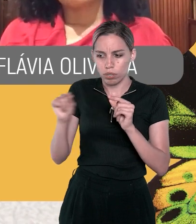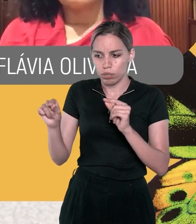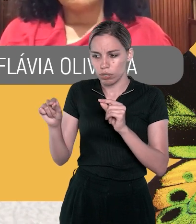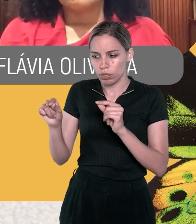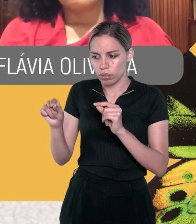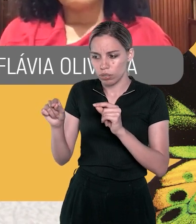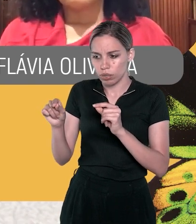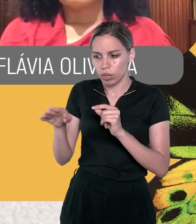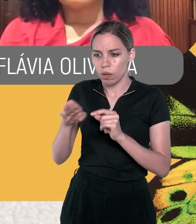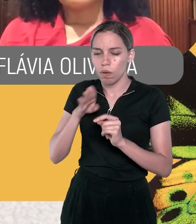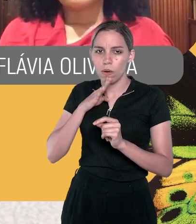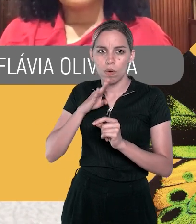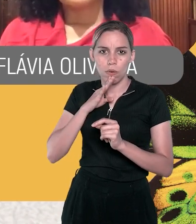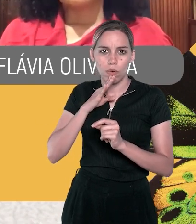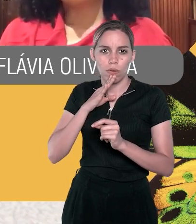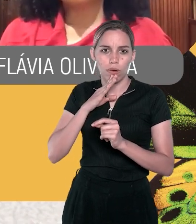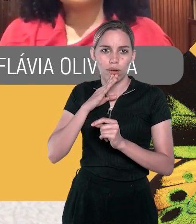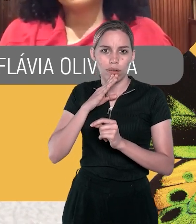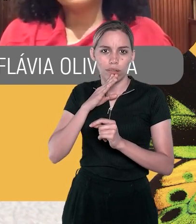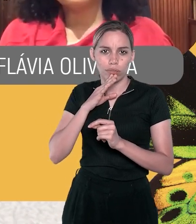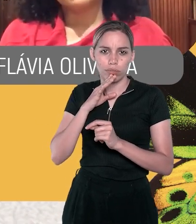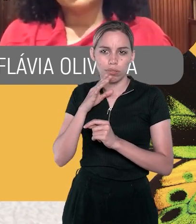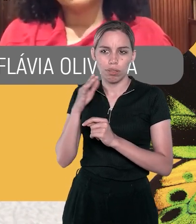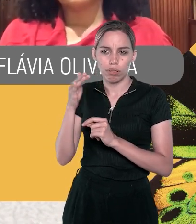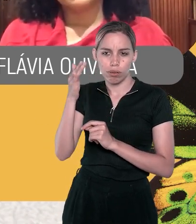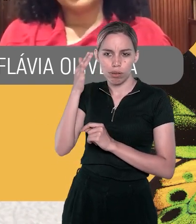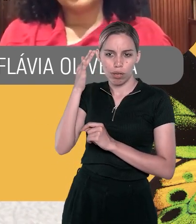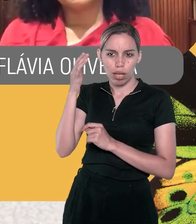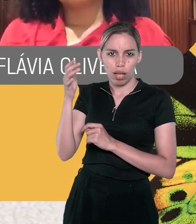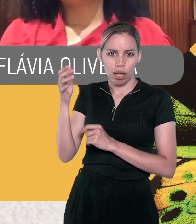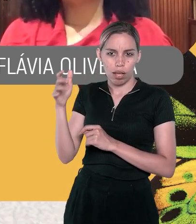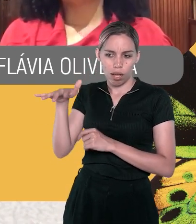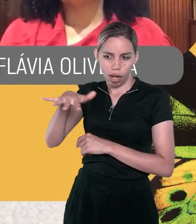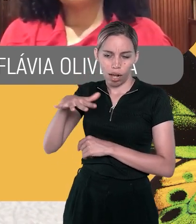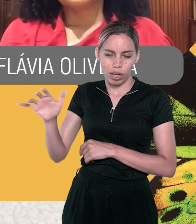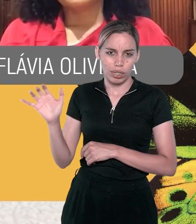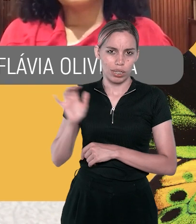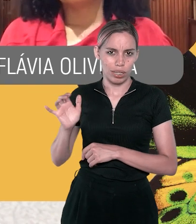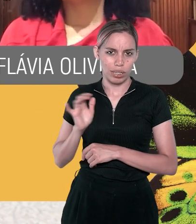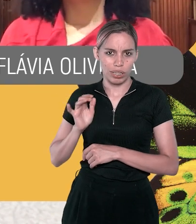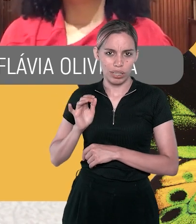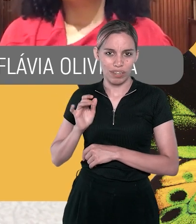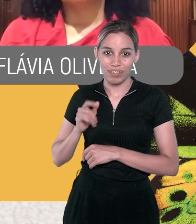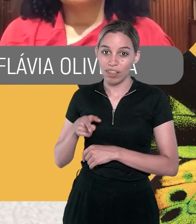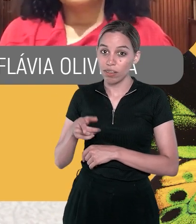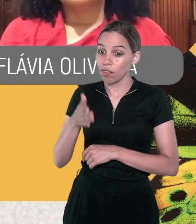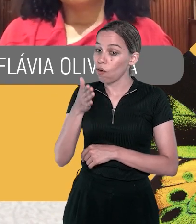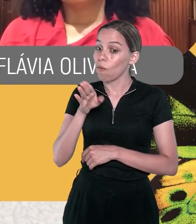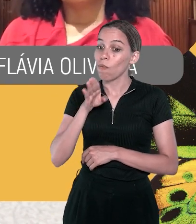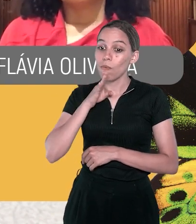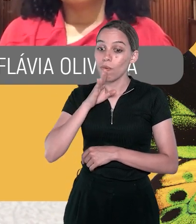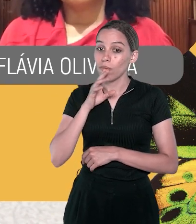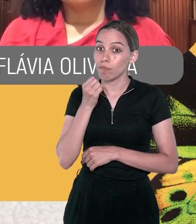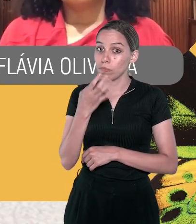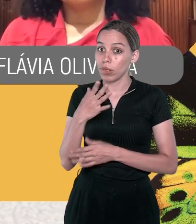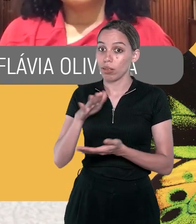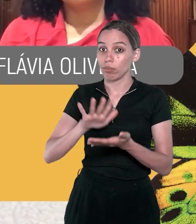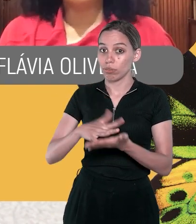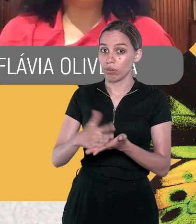Boemia, ele não era Villa-Lobos. Ele não teria feito o que ele fez. Tantos outros. Pois é. Não